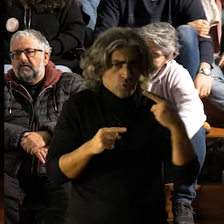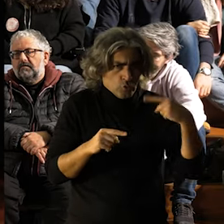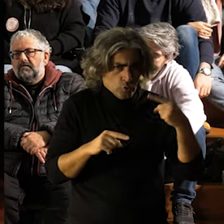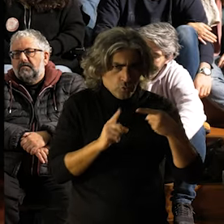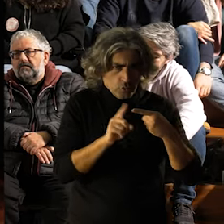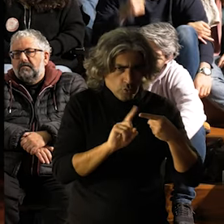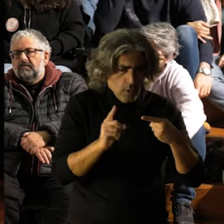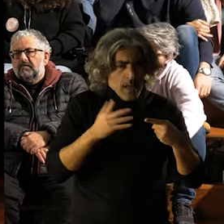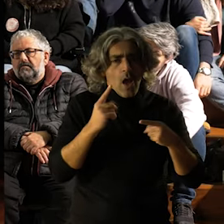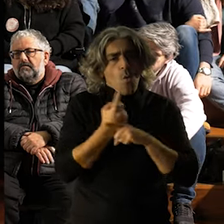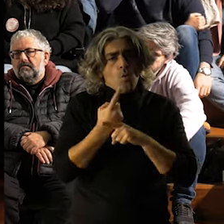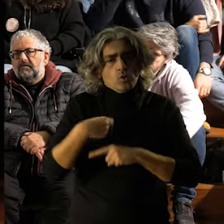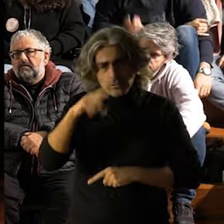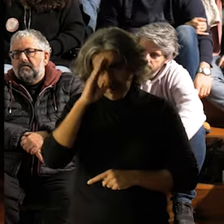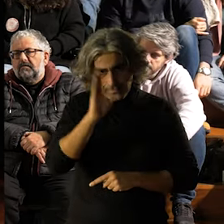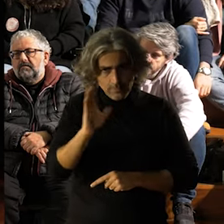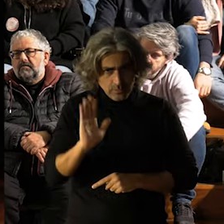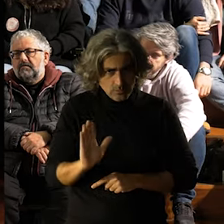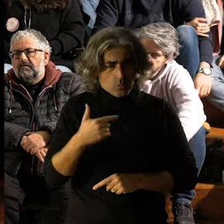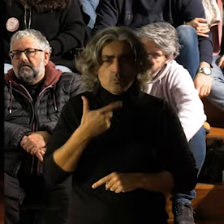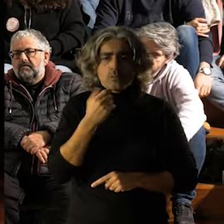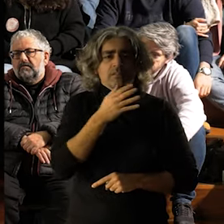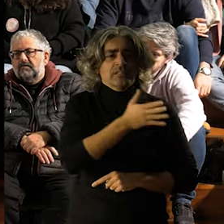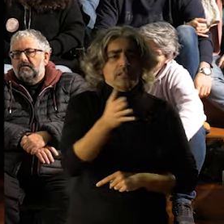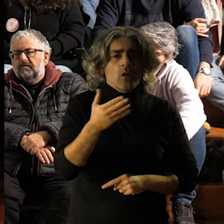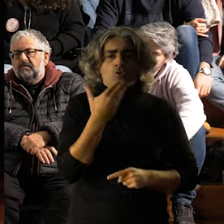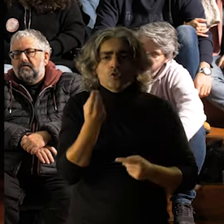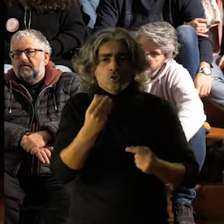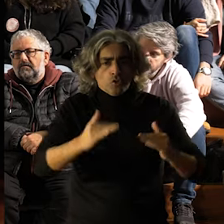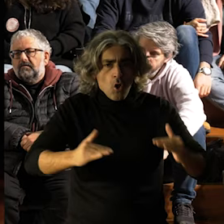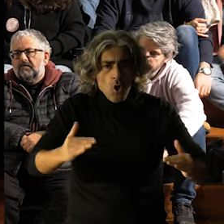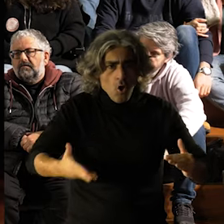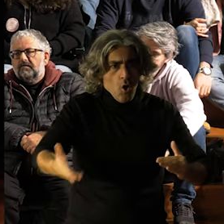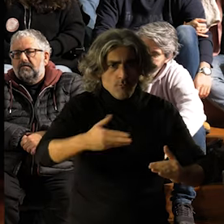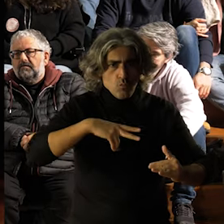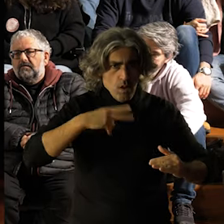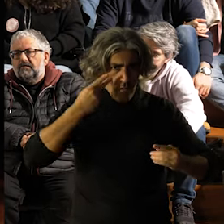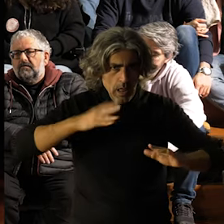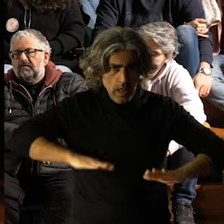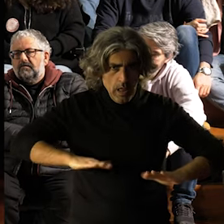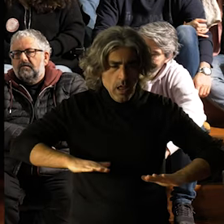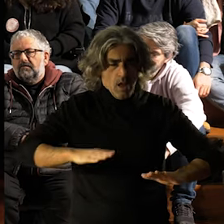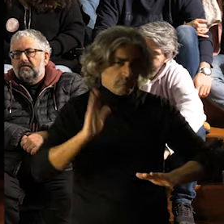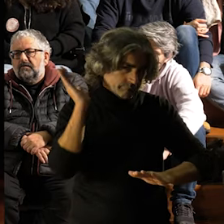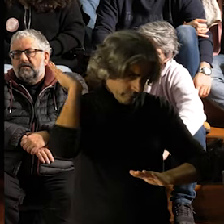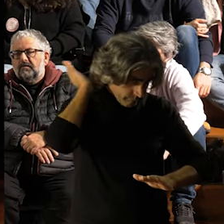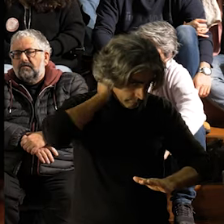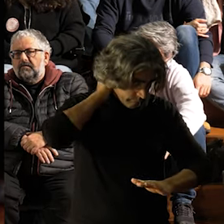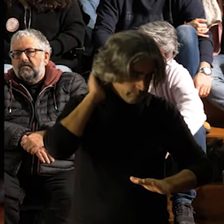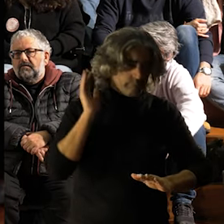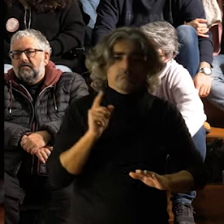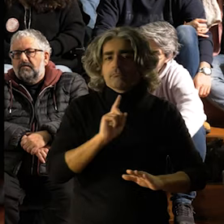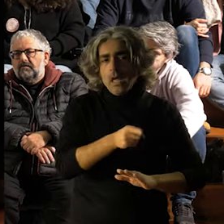nós sabemos. Nós não podemos dizer a quem é mais jovem no nosso país que está condenado a pedalar